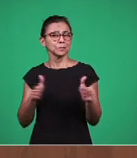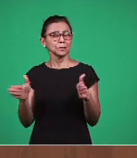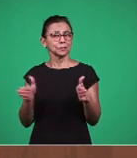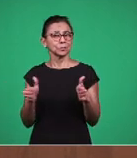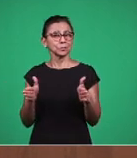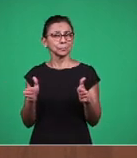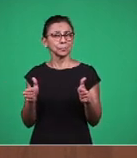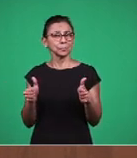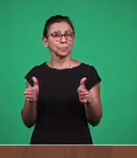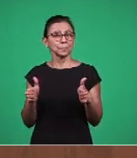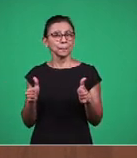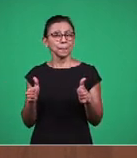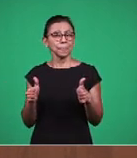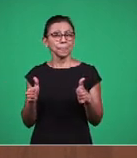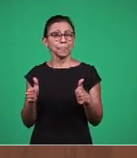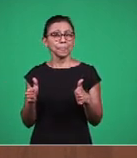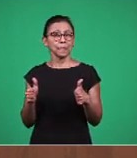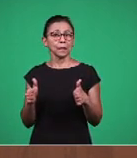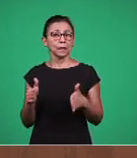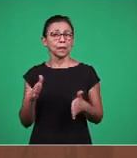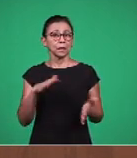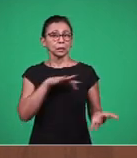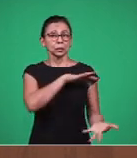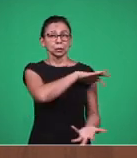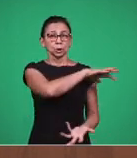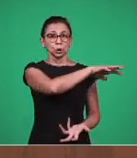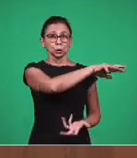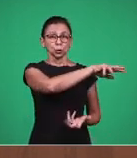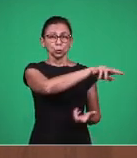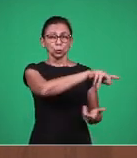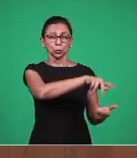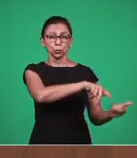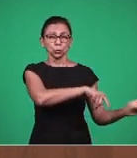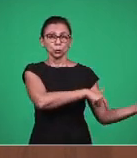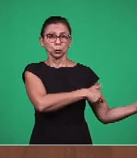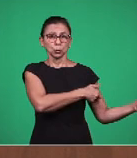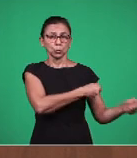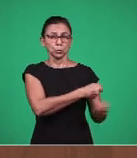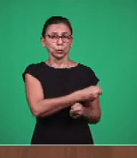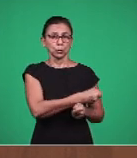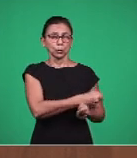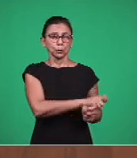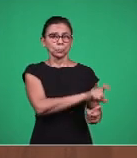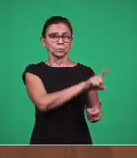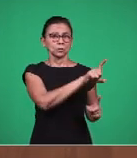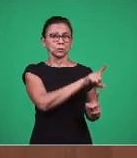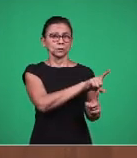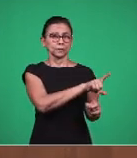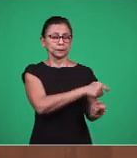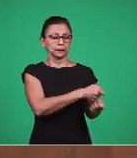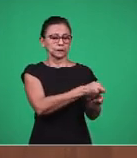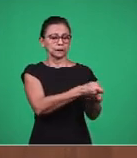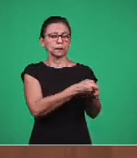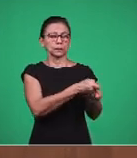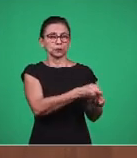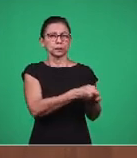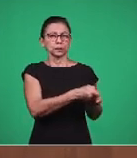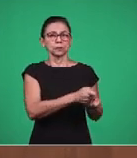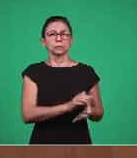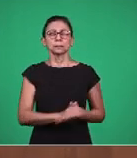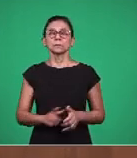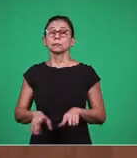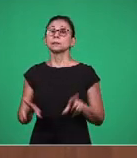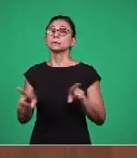mundo dominado completamente. Trevas, escuro. Aliás,